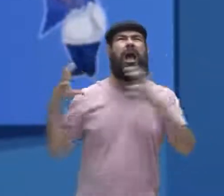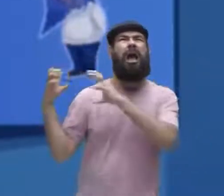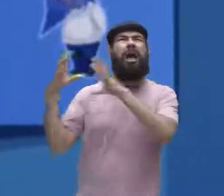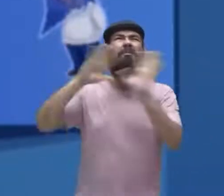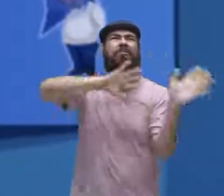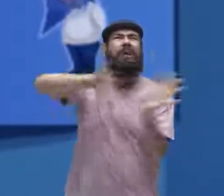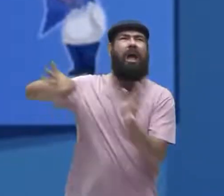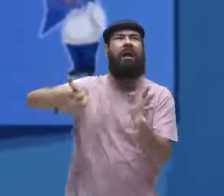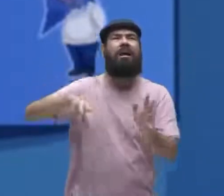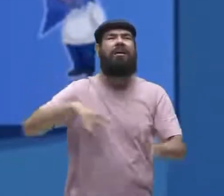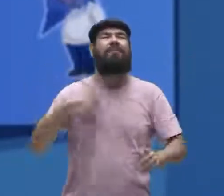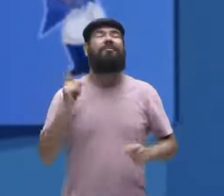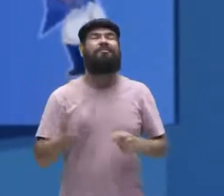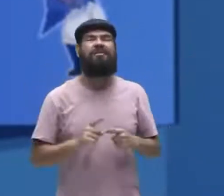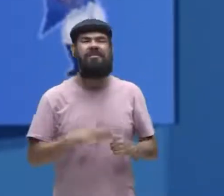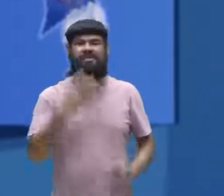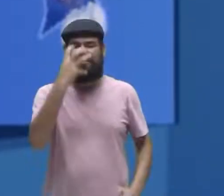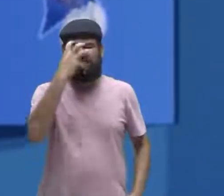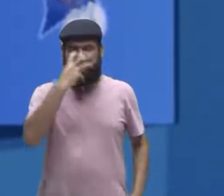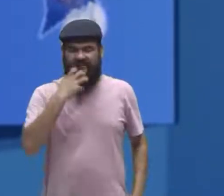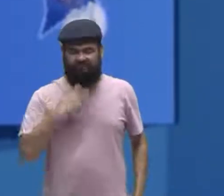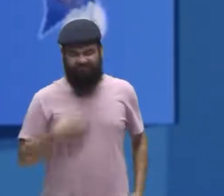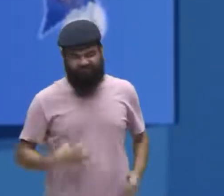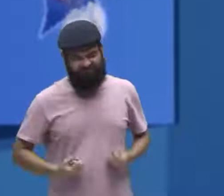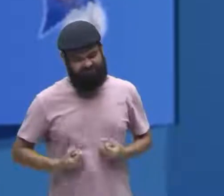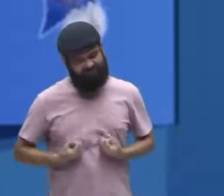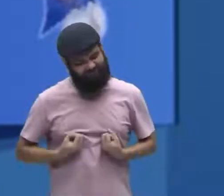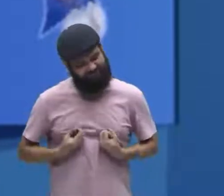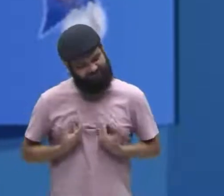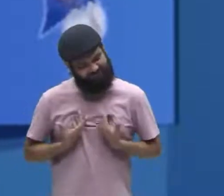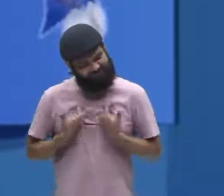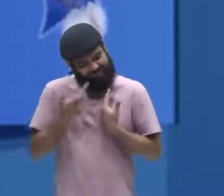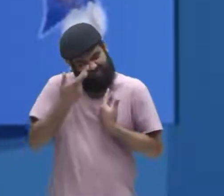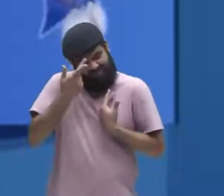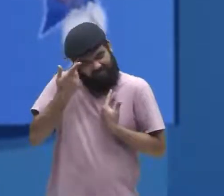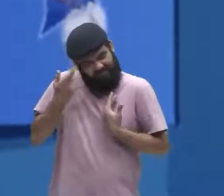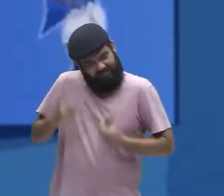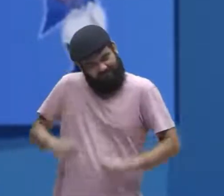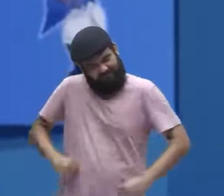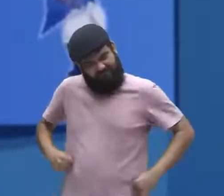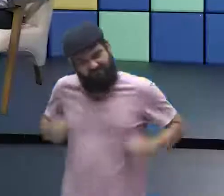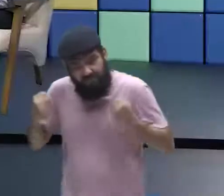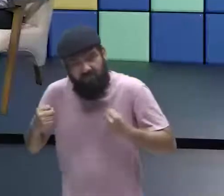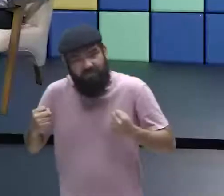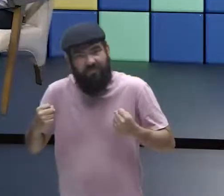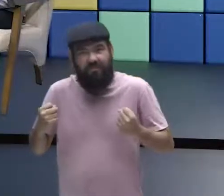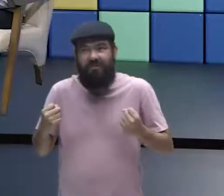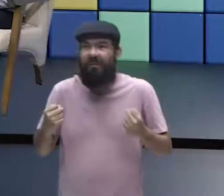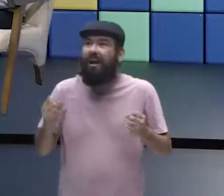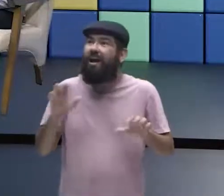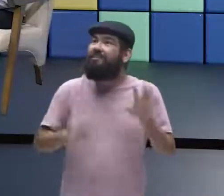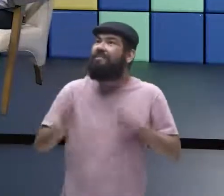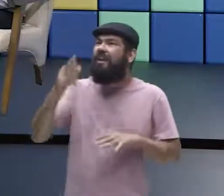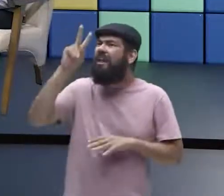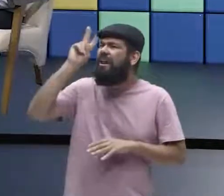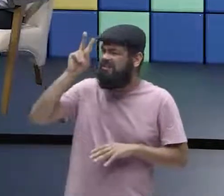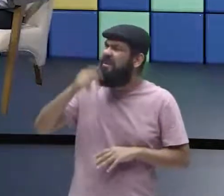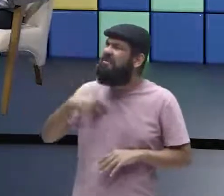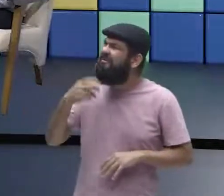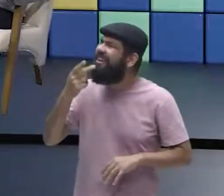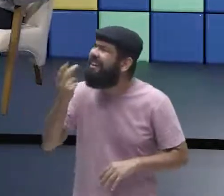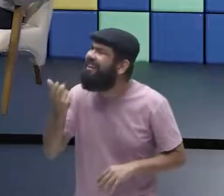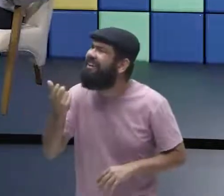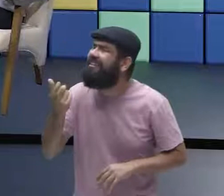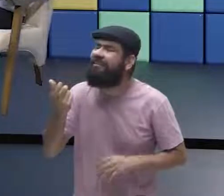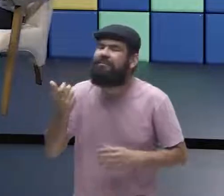discute, porque naquele momento de raiva a pessoa age por impulso. Né? Realmente, às vezes nem lembra que nem falou lembra algumas que coisas, falou,